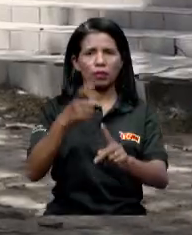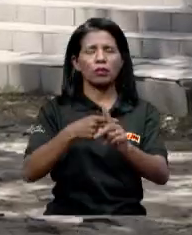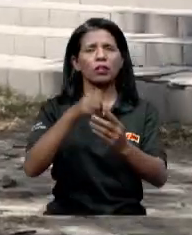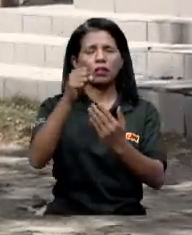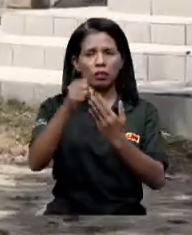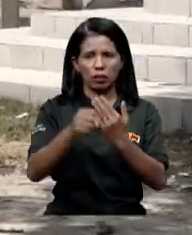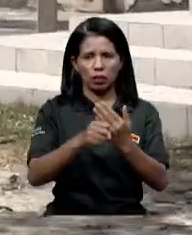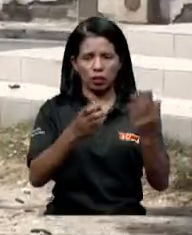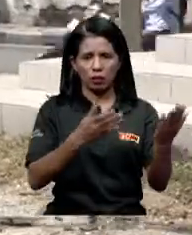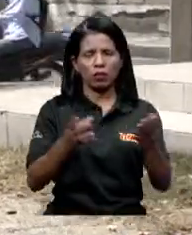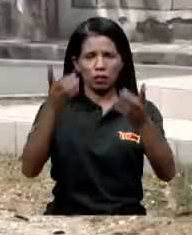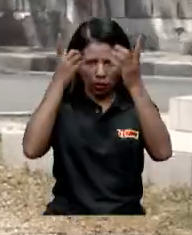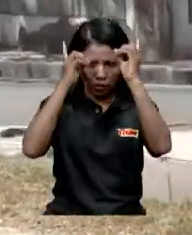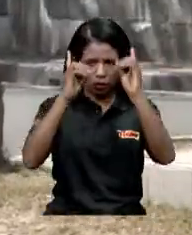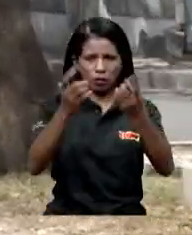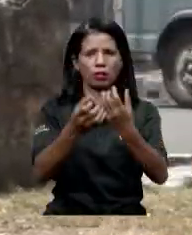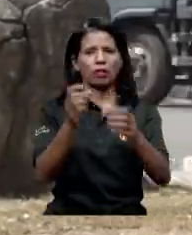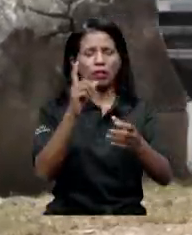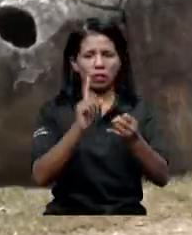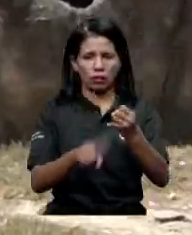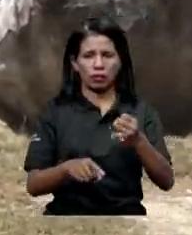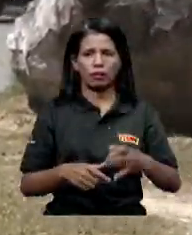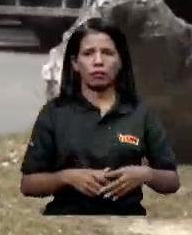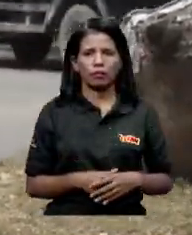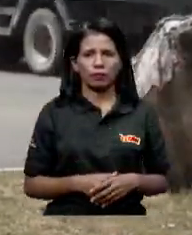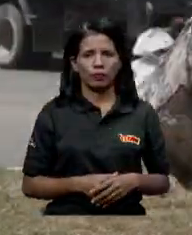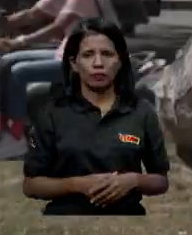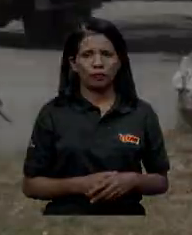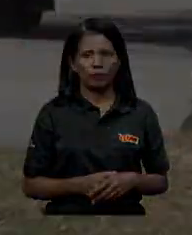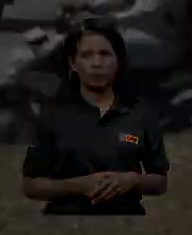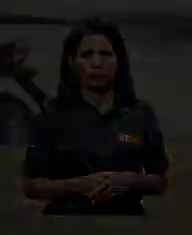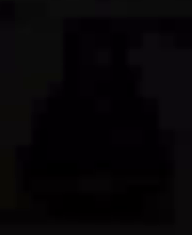em setembro, ho de submete decisão final. João Carlos Marito da Costa, GMN.